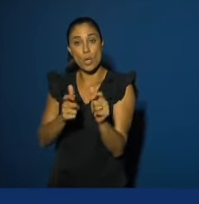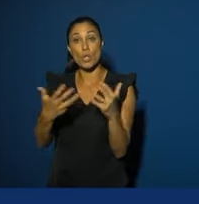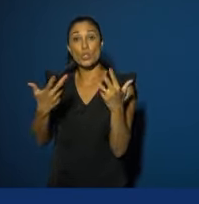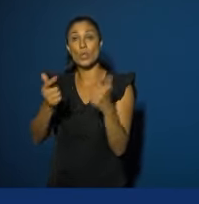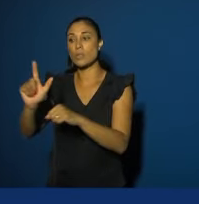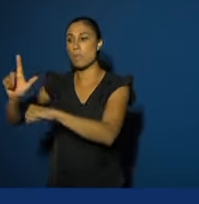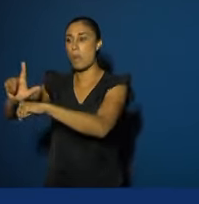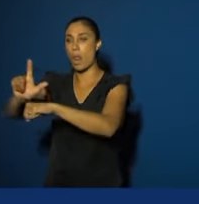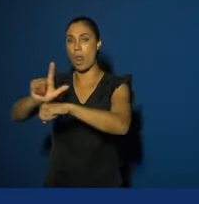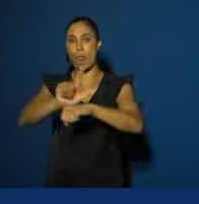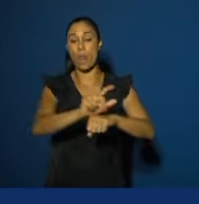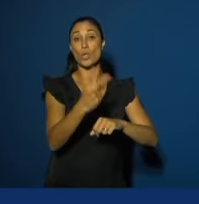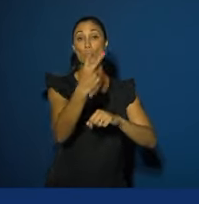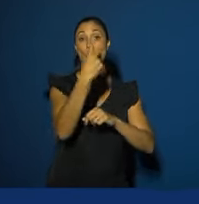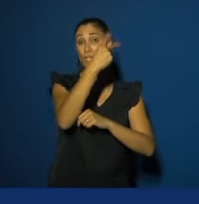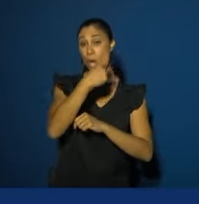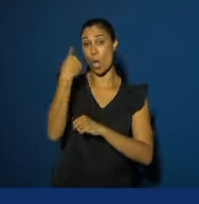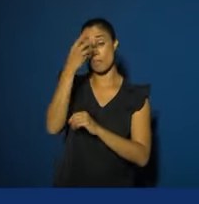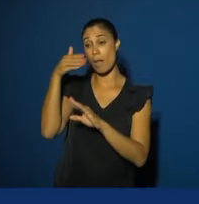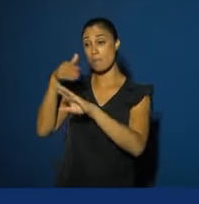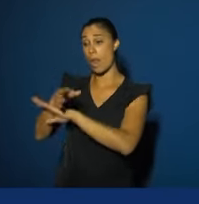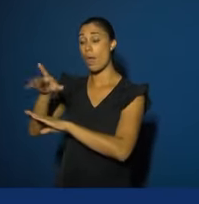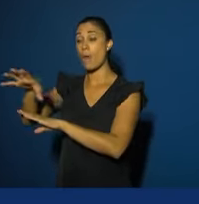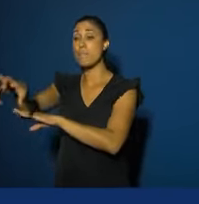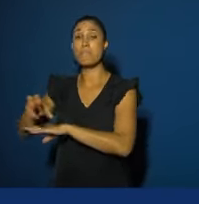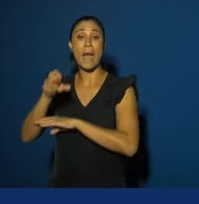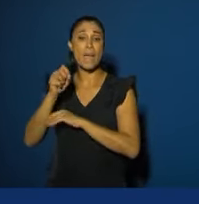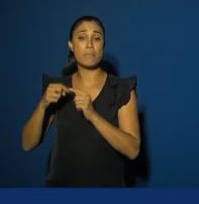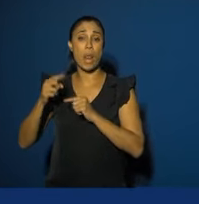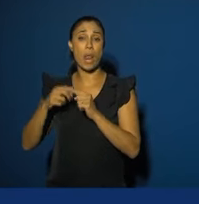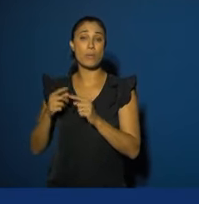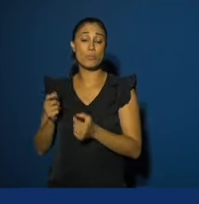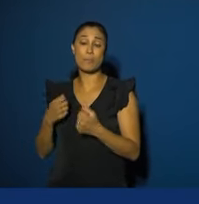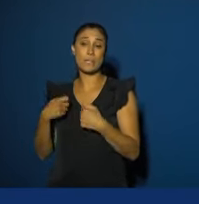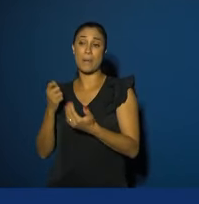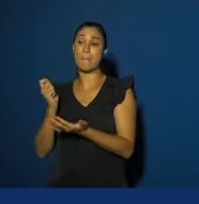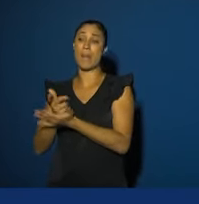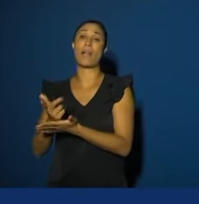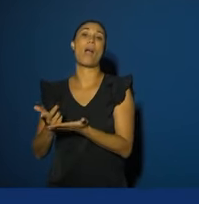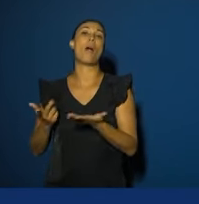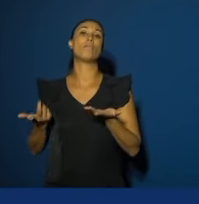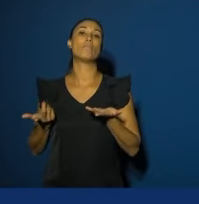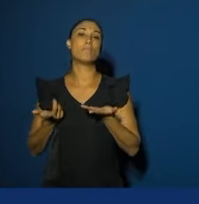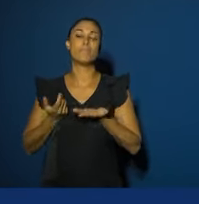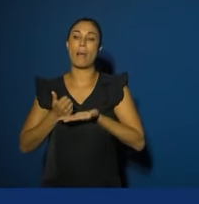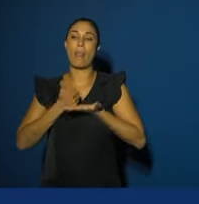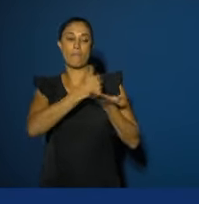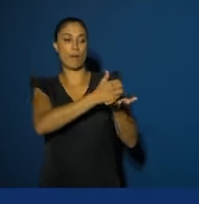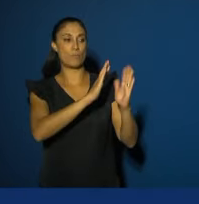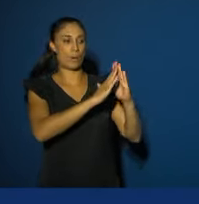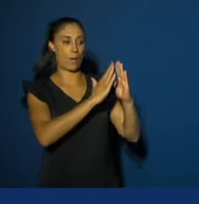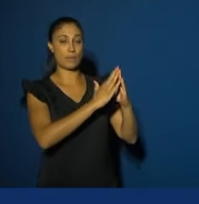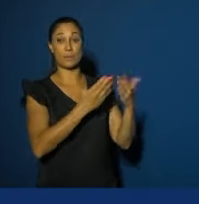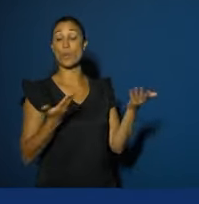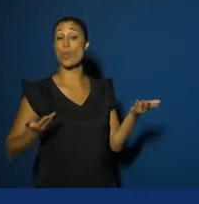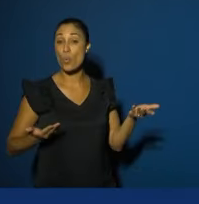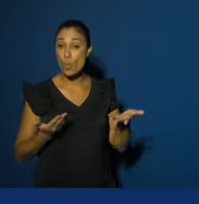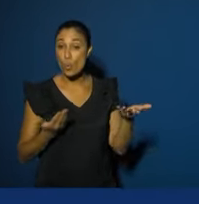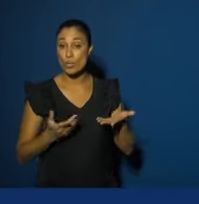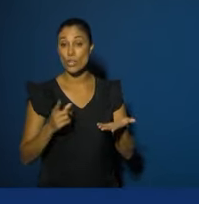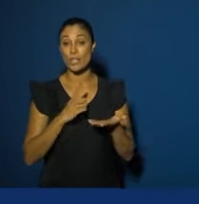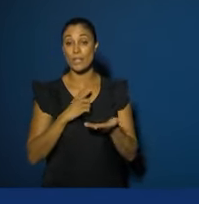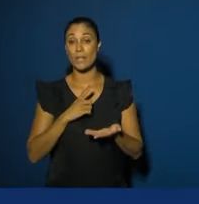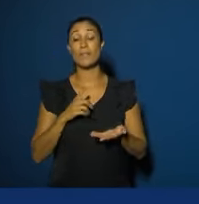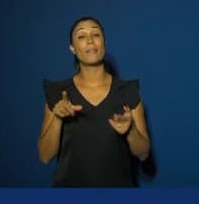lojas em Du horas você vai na loja retira o produto e não paga frete então quer dizer hoje nós já temos e o